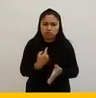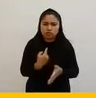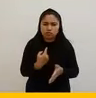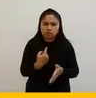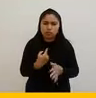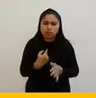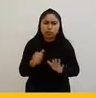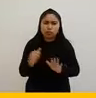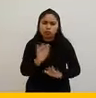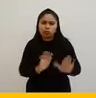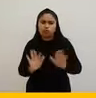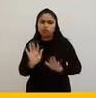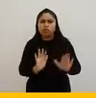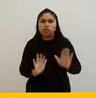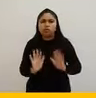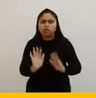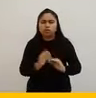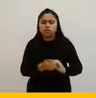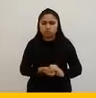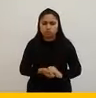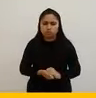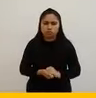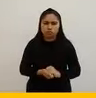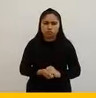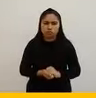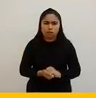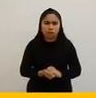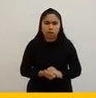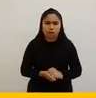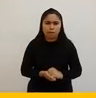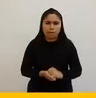os cuidados que devem